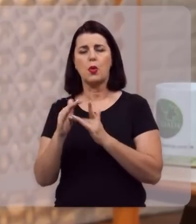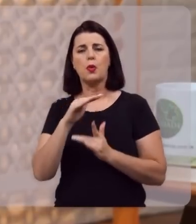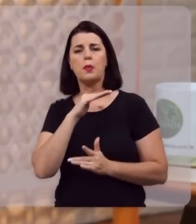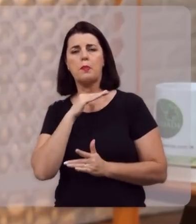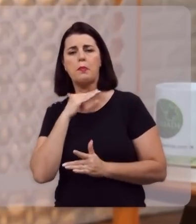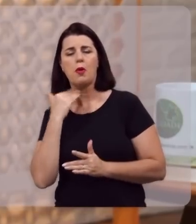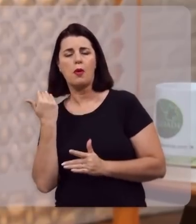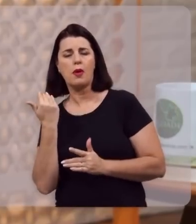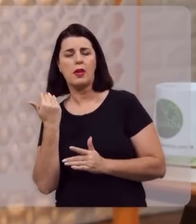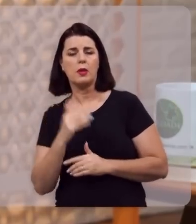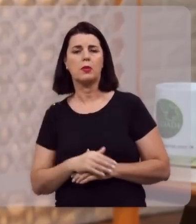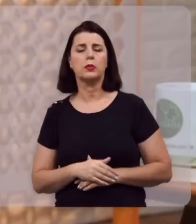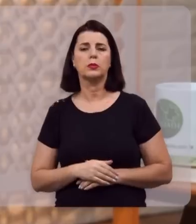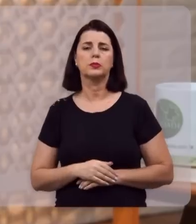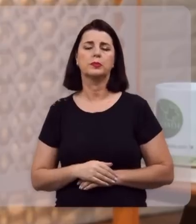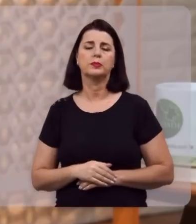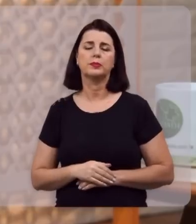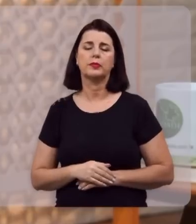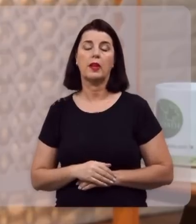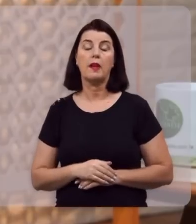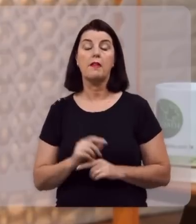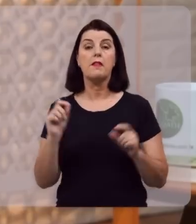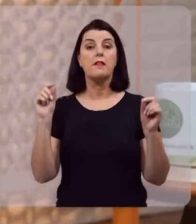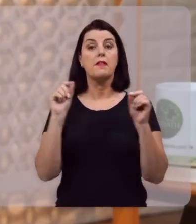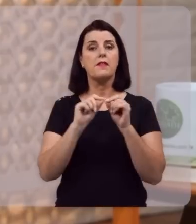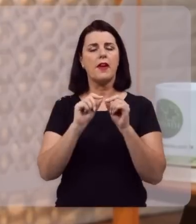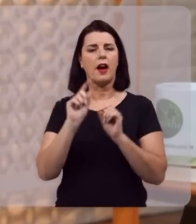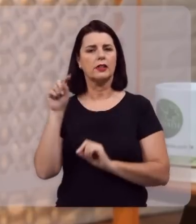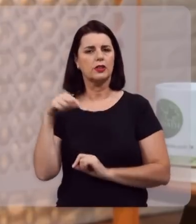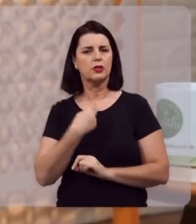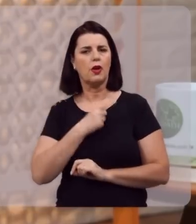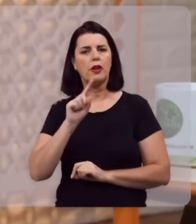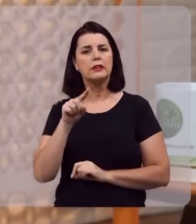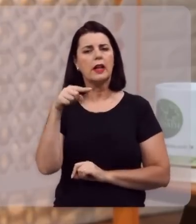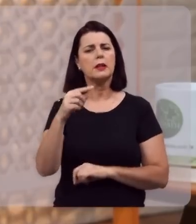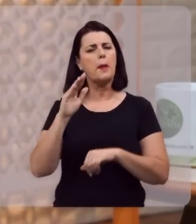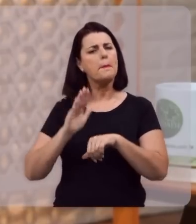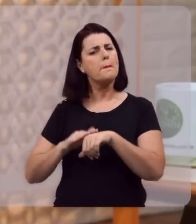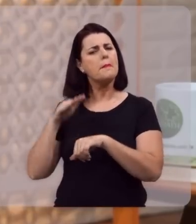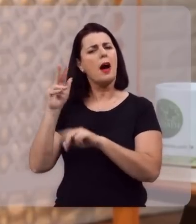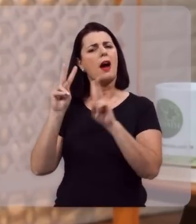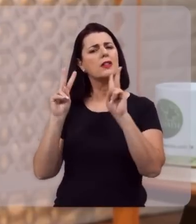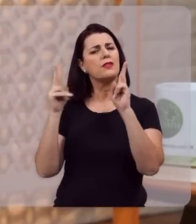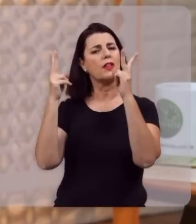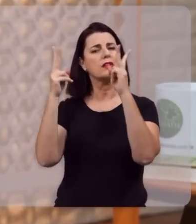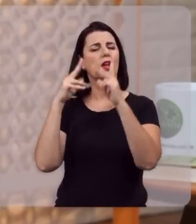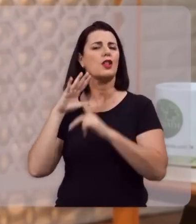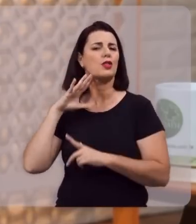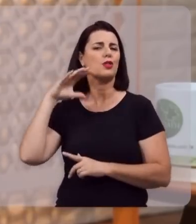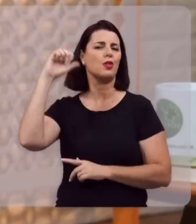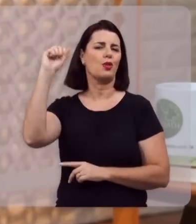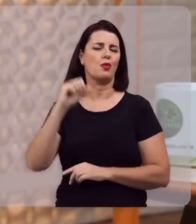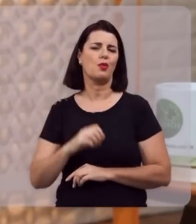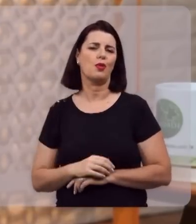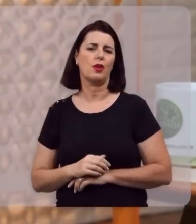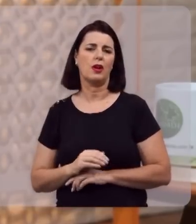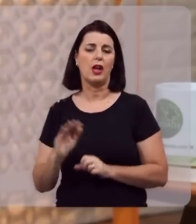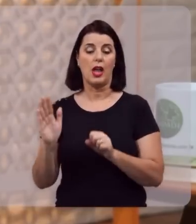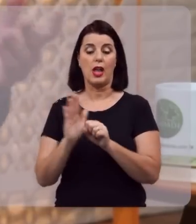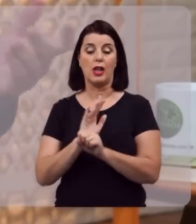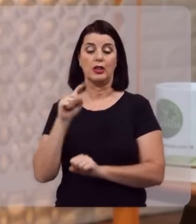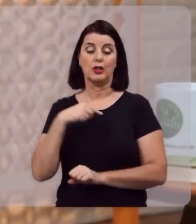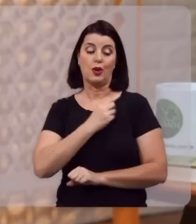pecado, ele nos faz então também mais do que vencedores. E isso então enche o